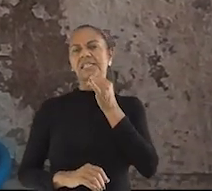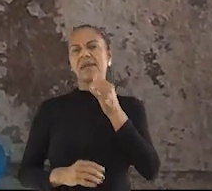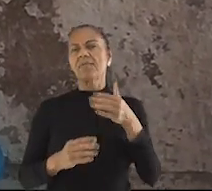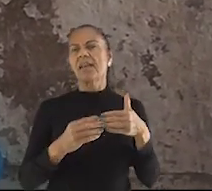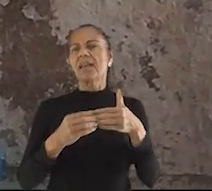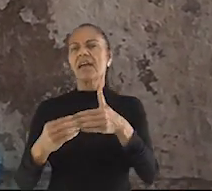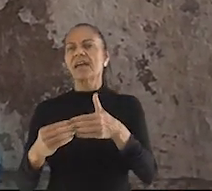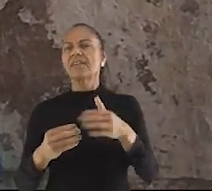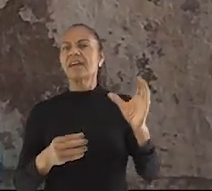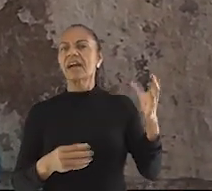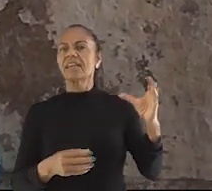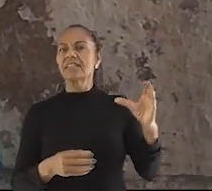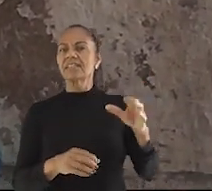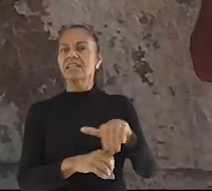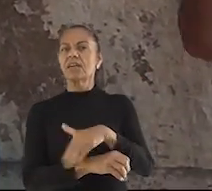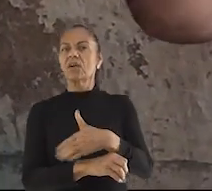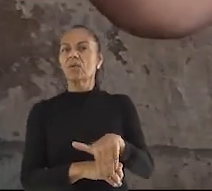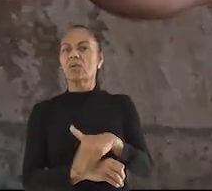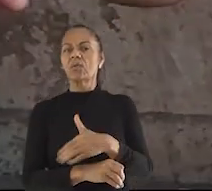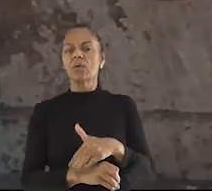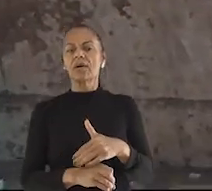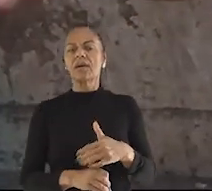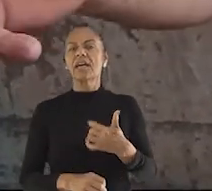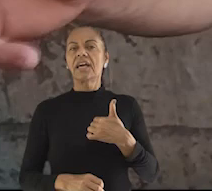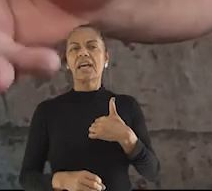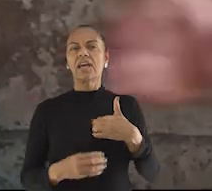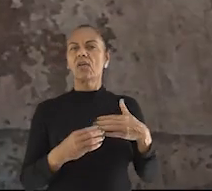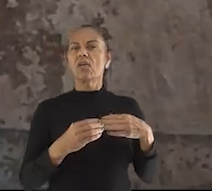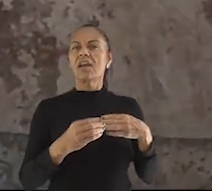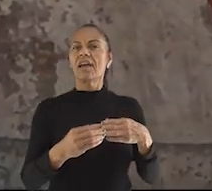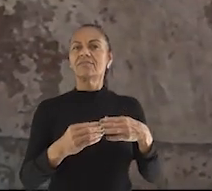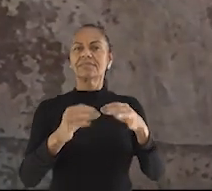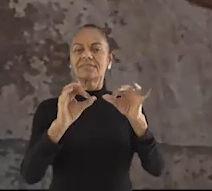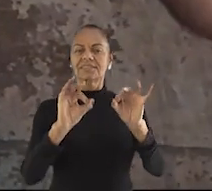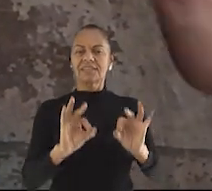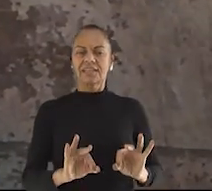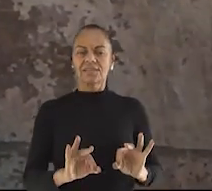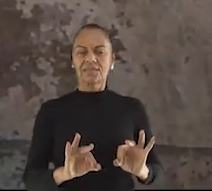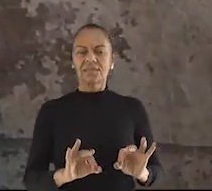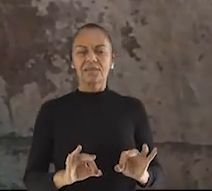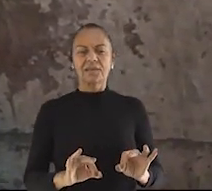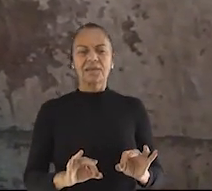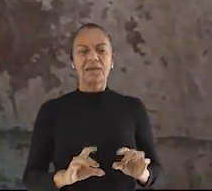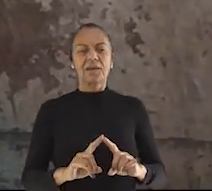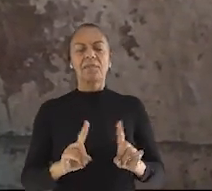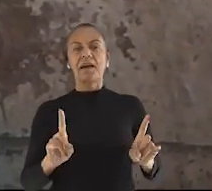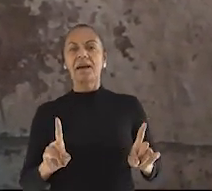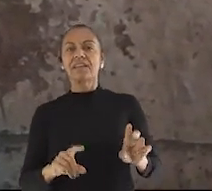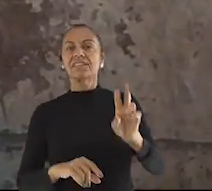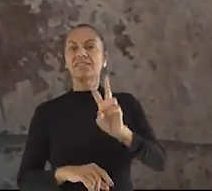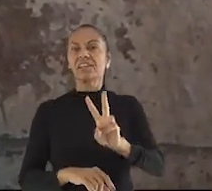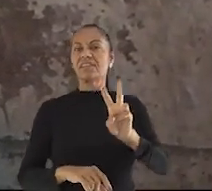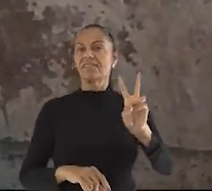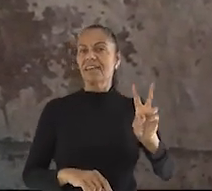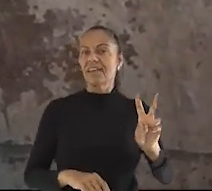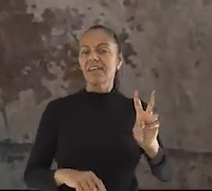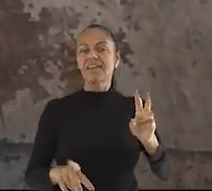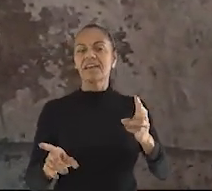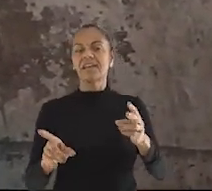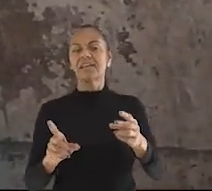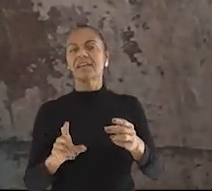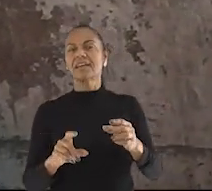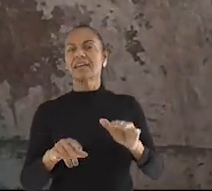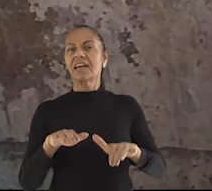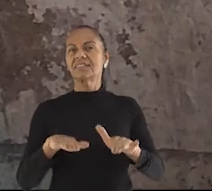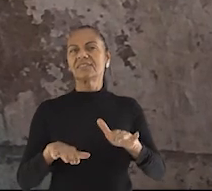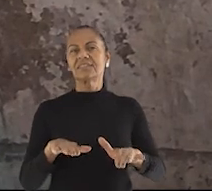se você falar comigo assim, me leva em Cariacica, em tal bairro, tal rua, eu vou praticamente quase exato. Agora, se você vira pra mim e falar assim,